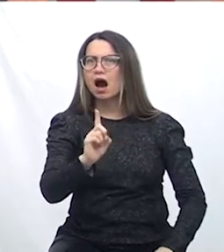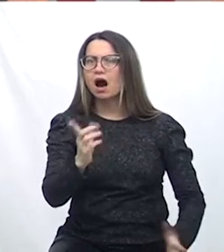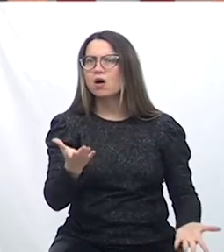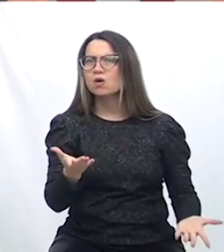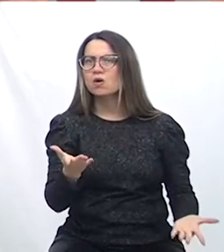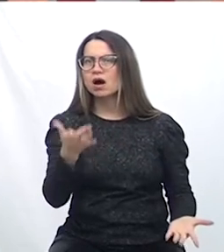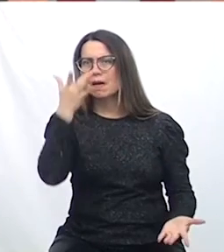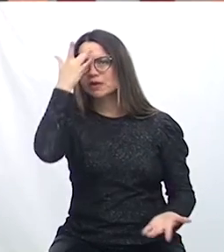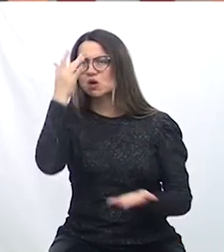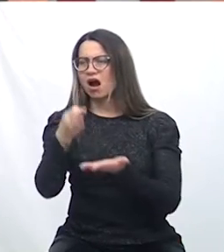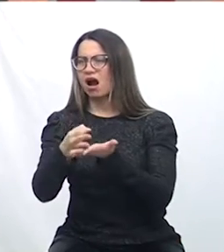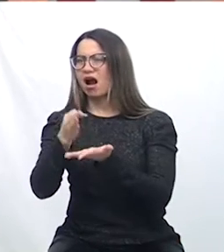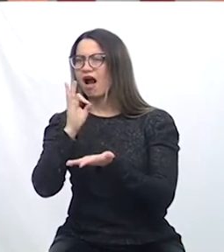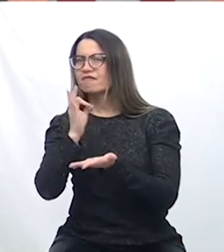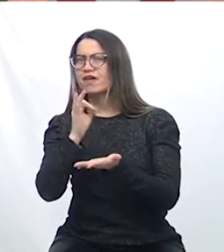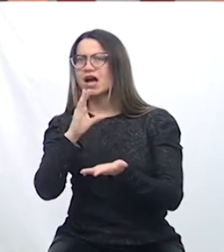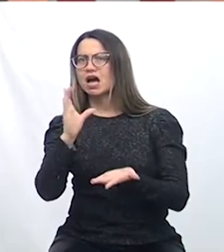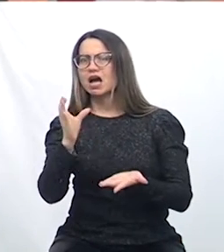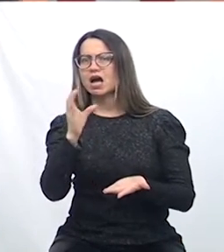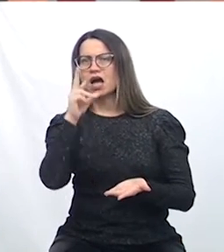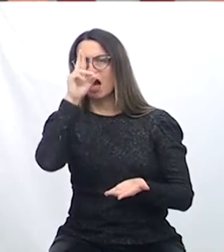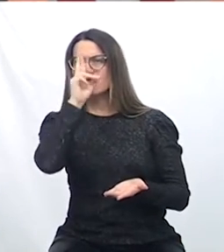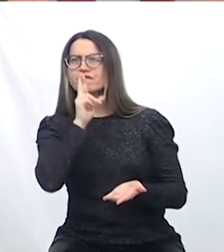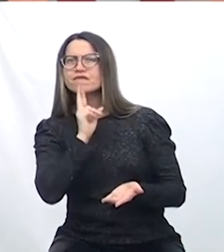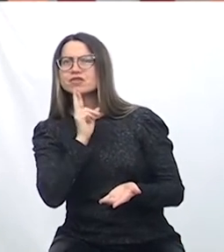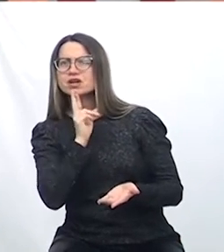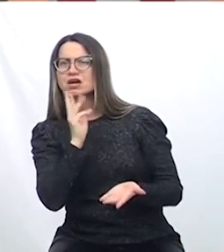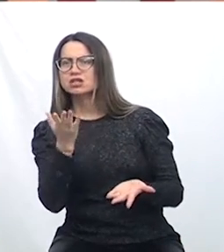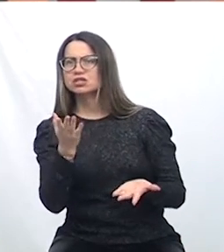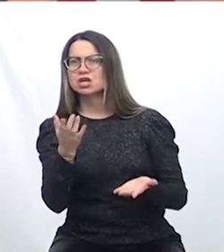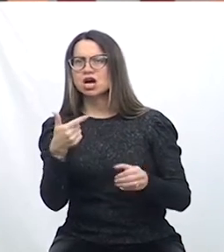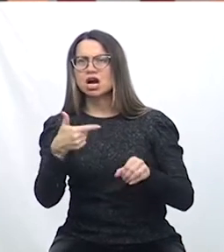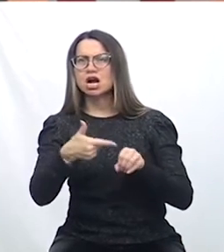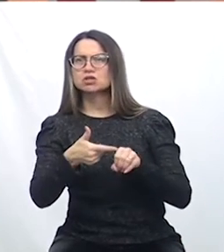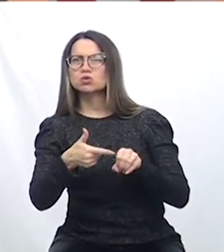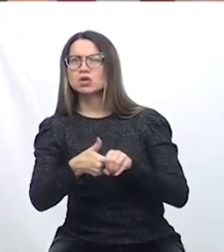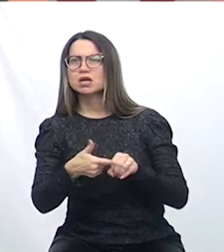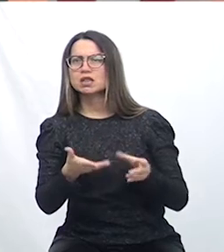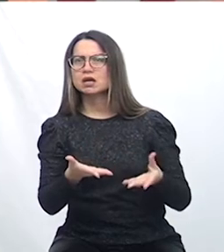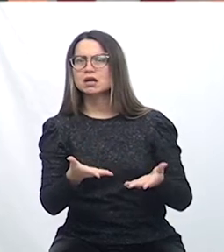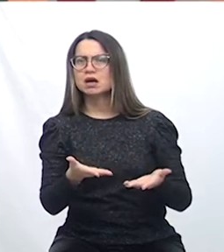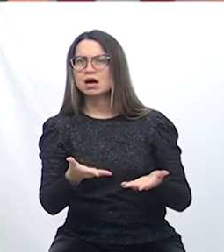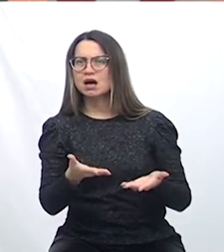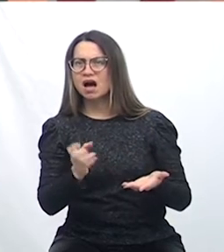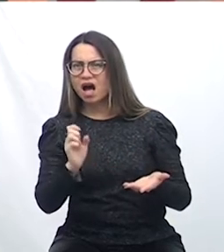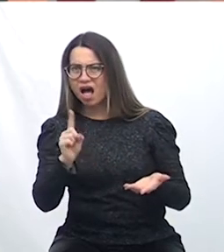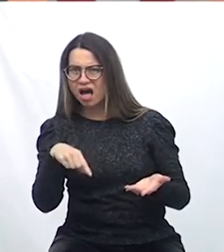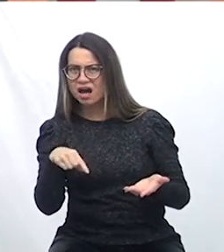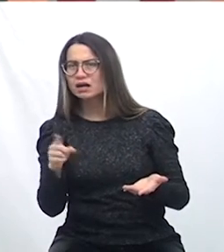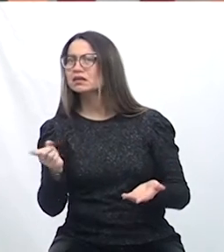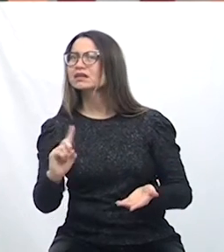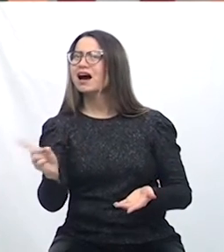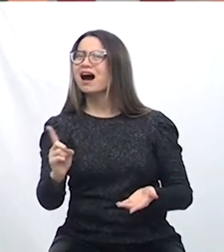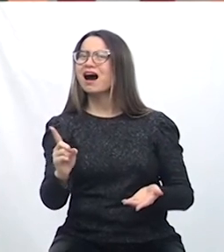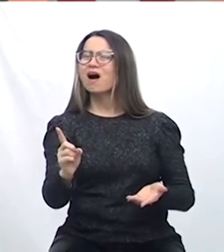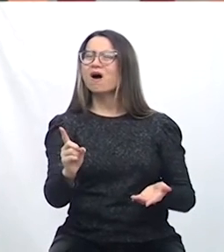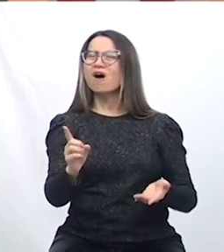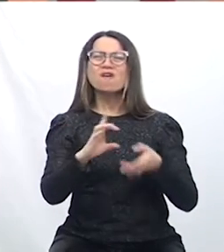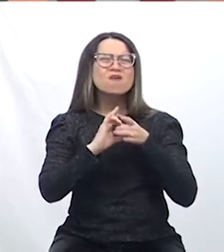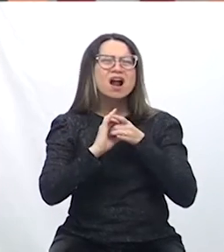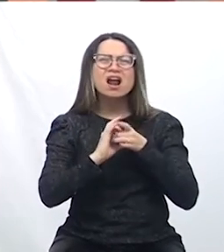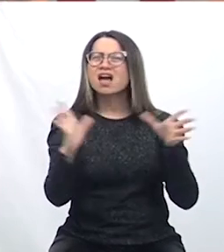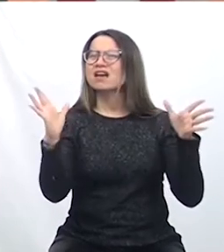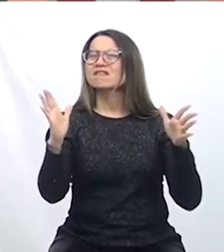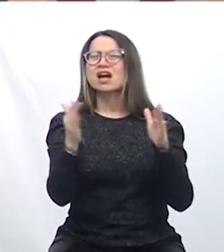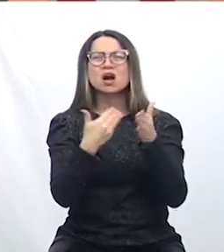recebeu cafezinho nem latinha de Coca-Cola, ninguém recebeu gasolina para ir para a rua. Foi um ato democrático. Qualquer